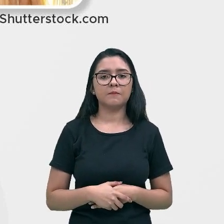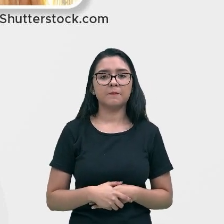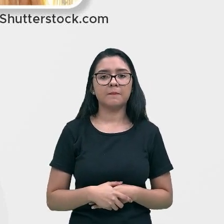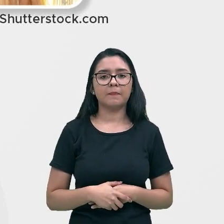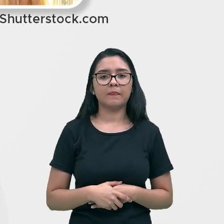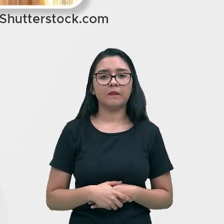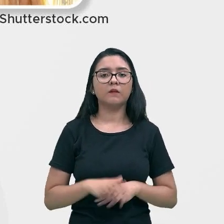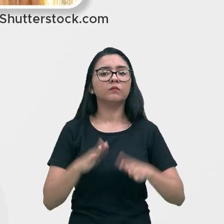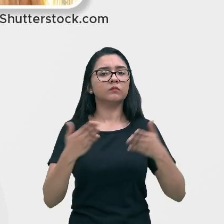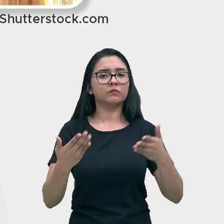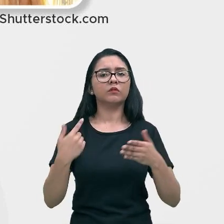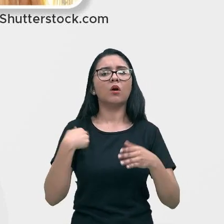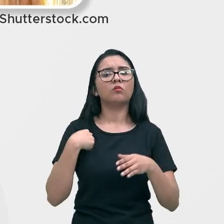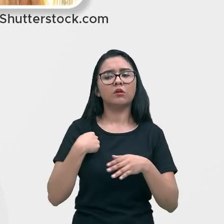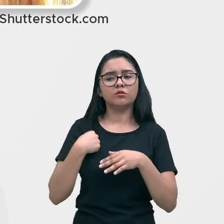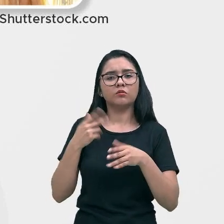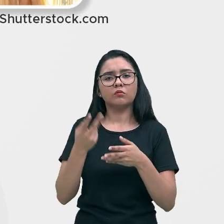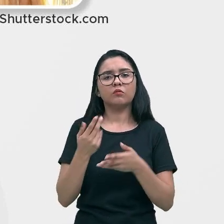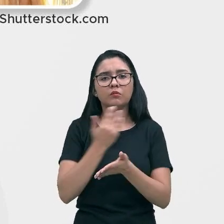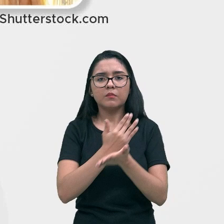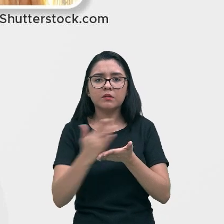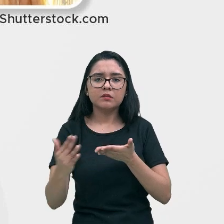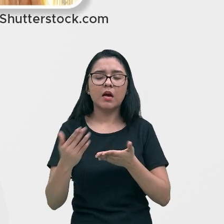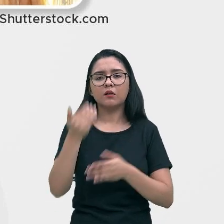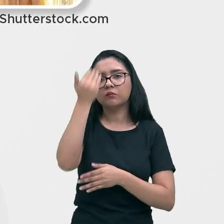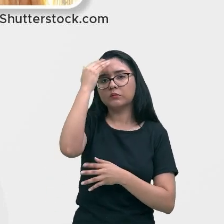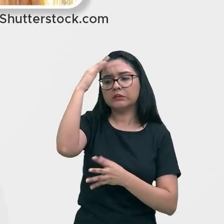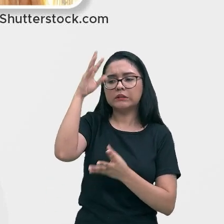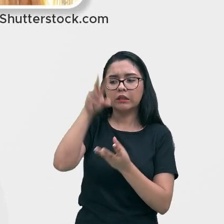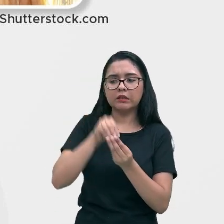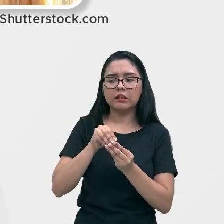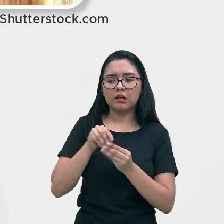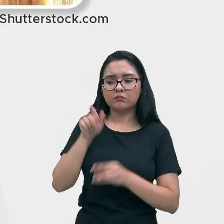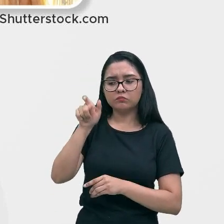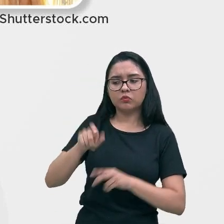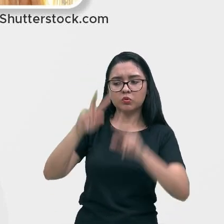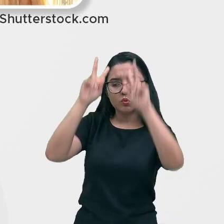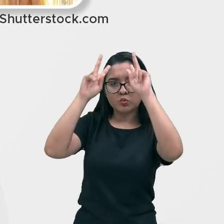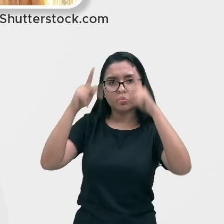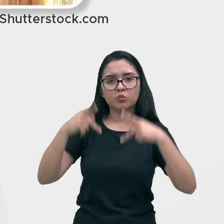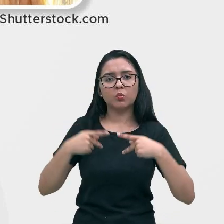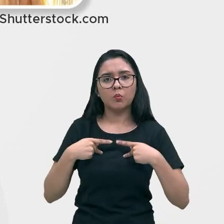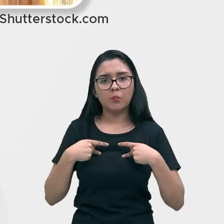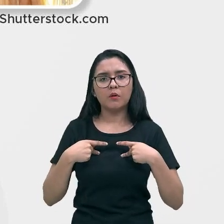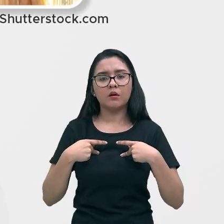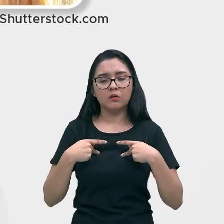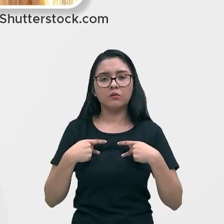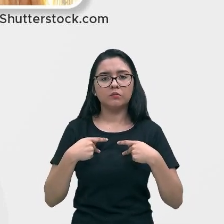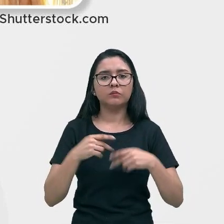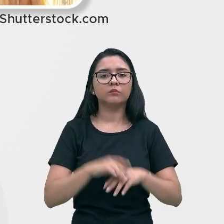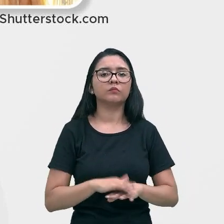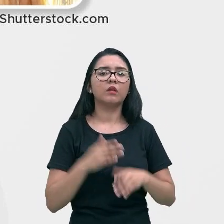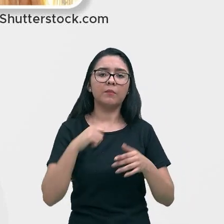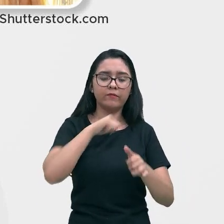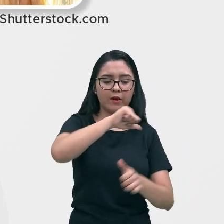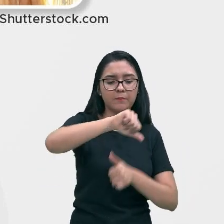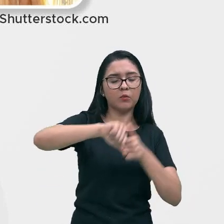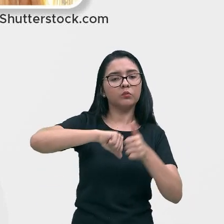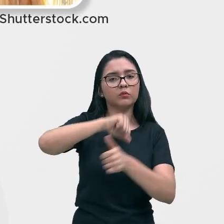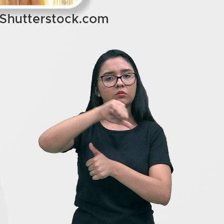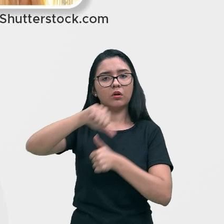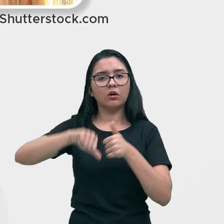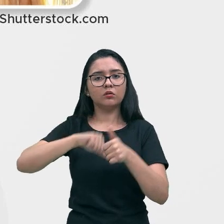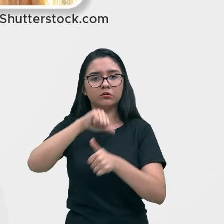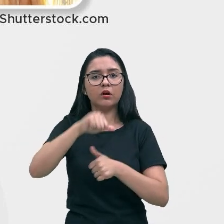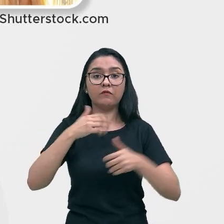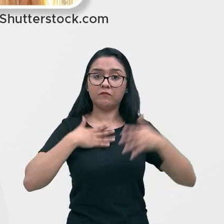que se passou a ter esses cuidados, né, de entender o ser humano como esse ser em formação que vai se